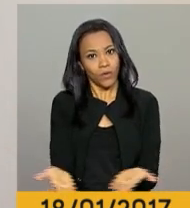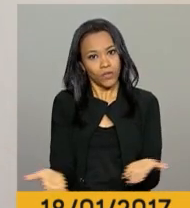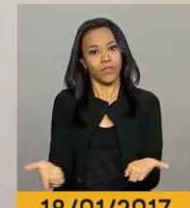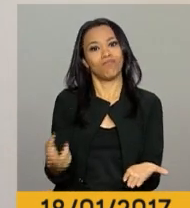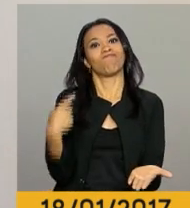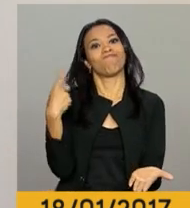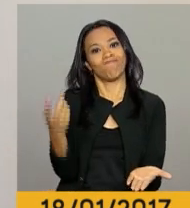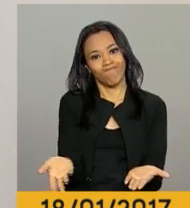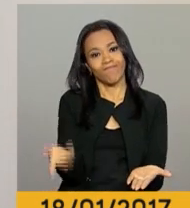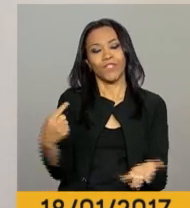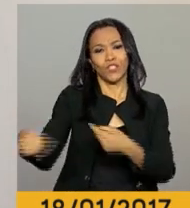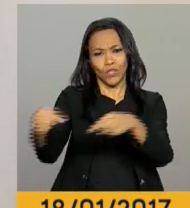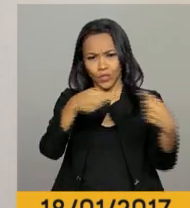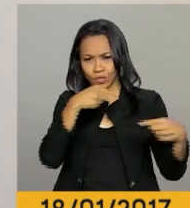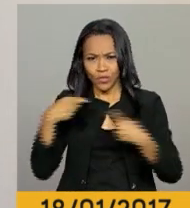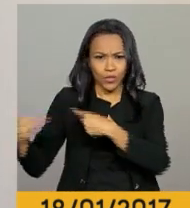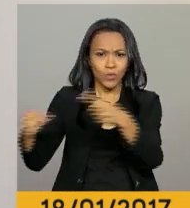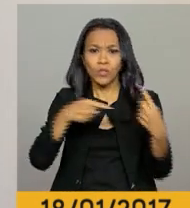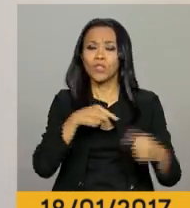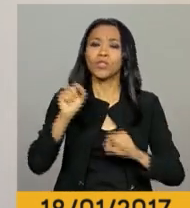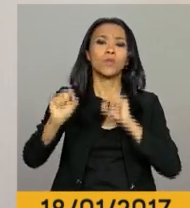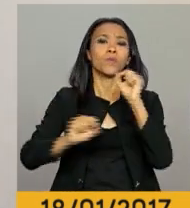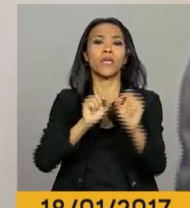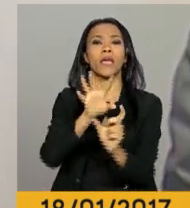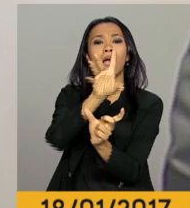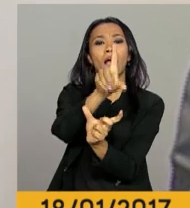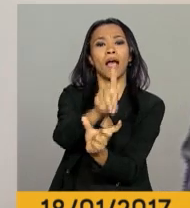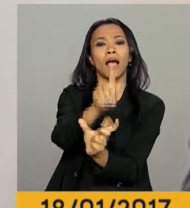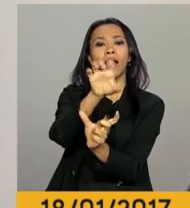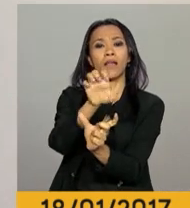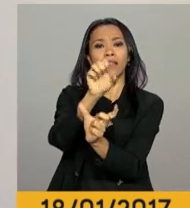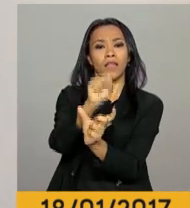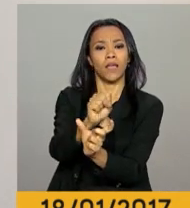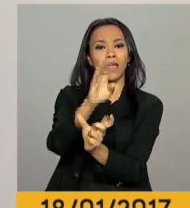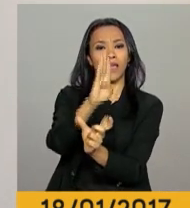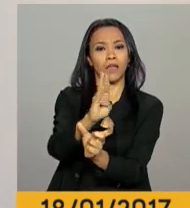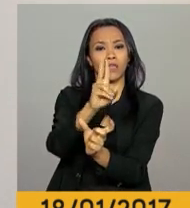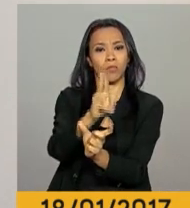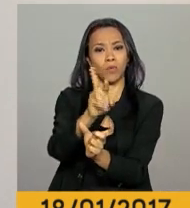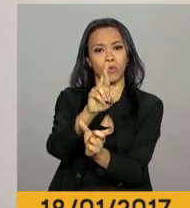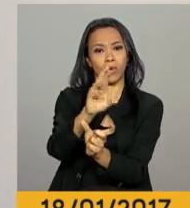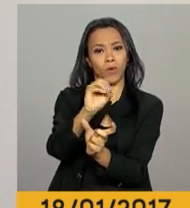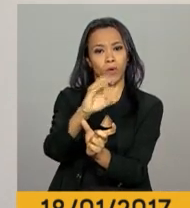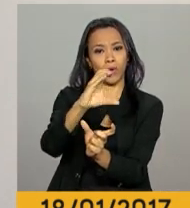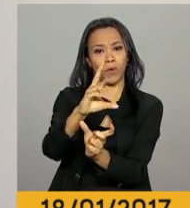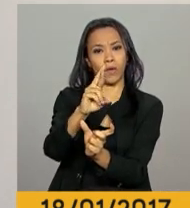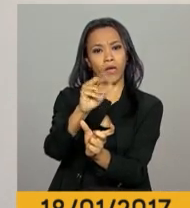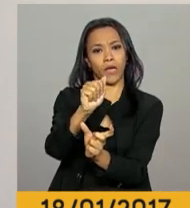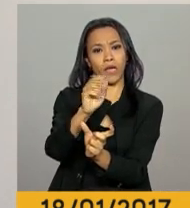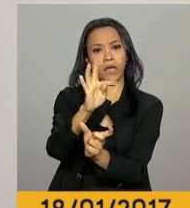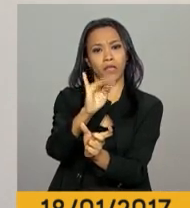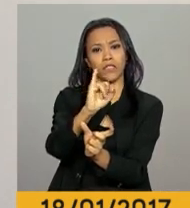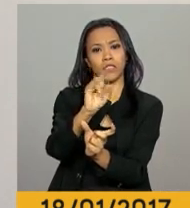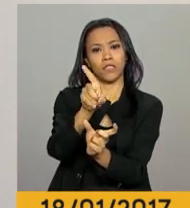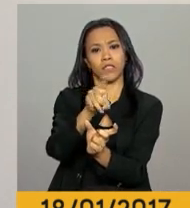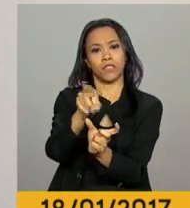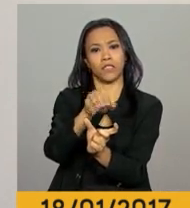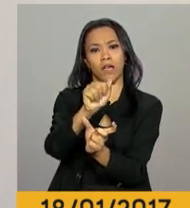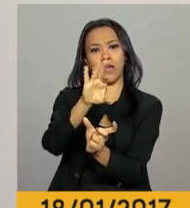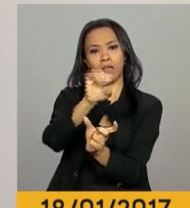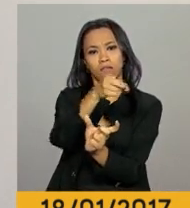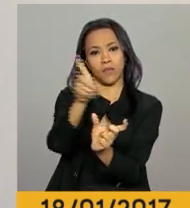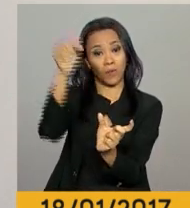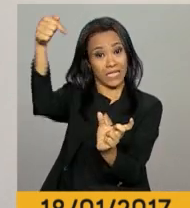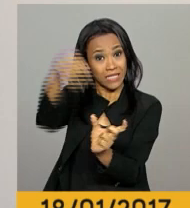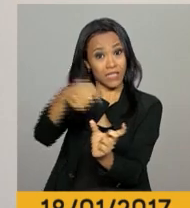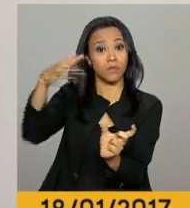discutindo conversando sobre a desburocratização isso é uma coisa fundamental para o nosso governo o